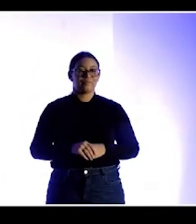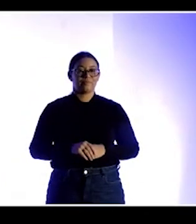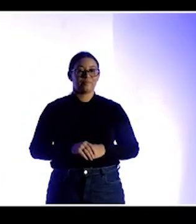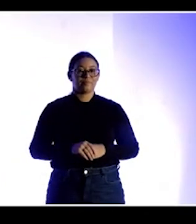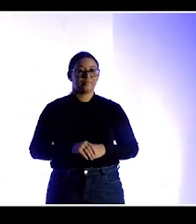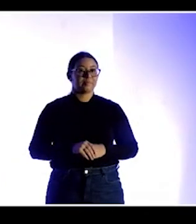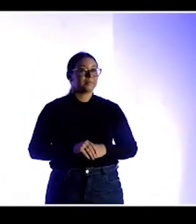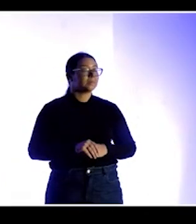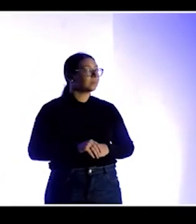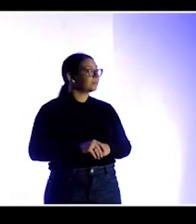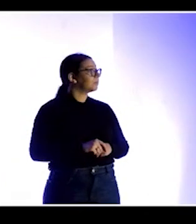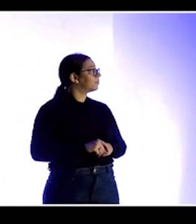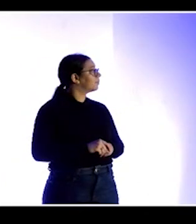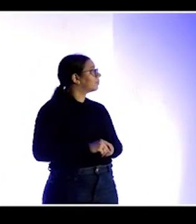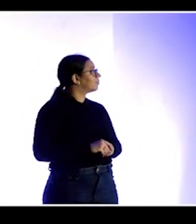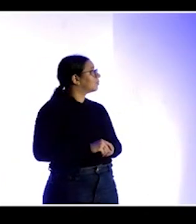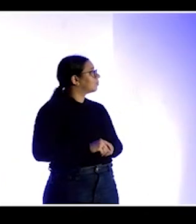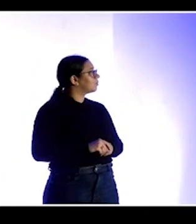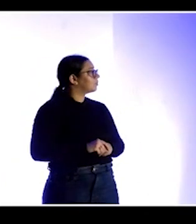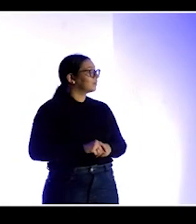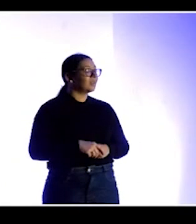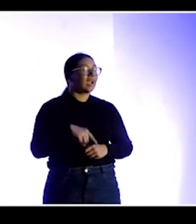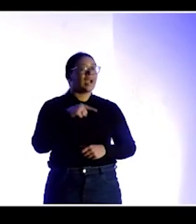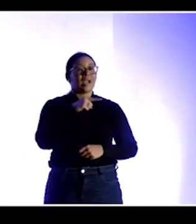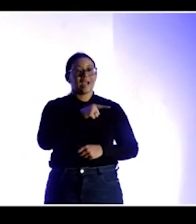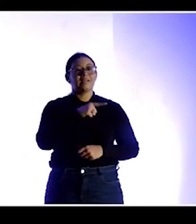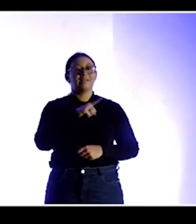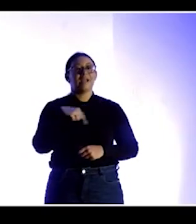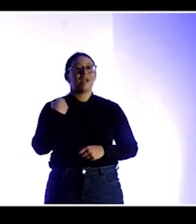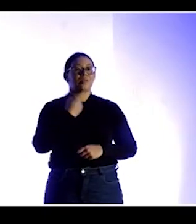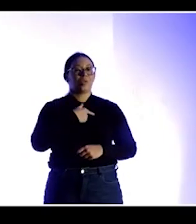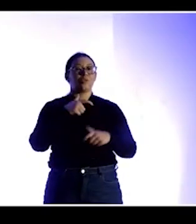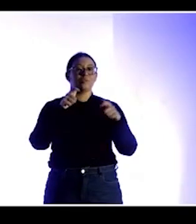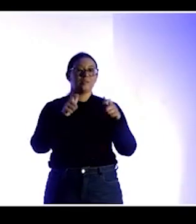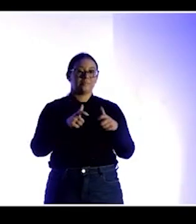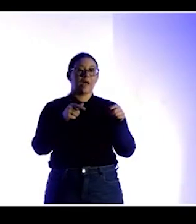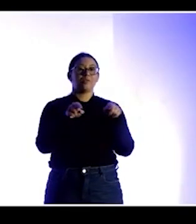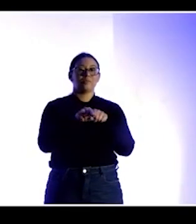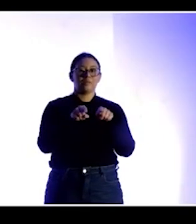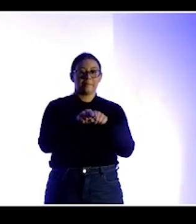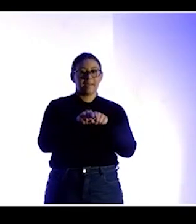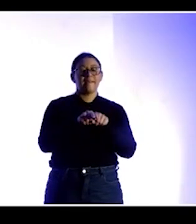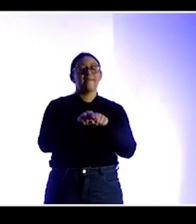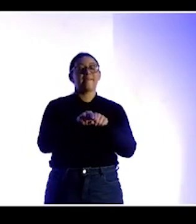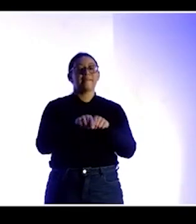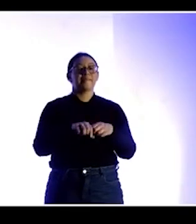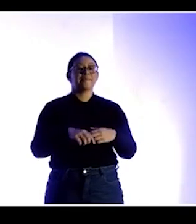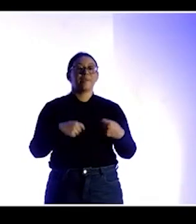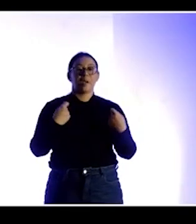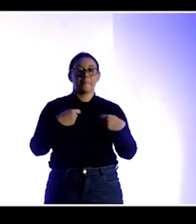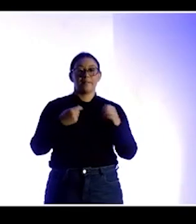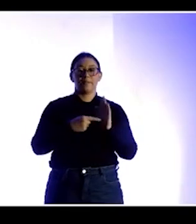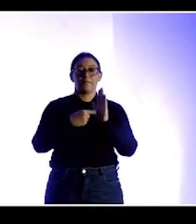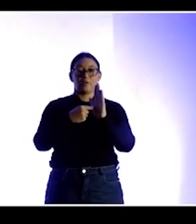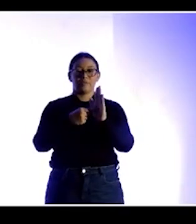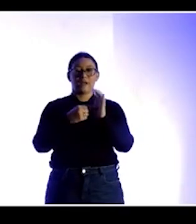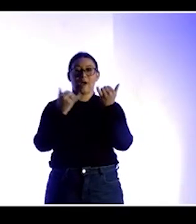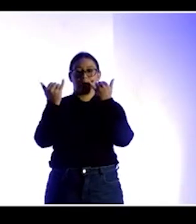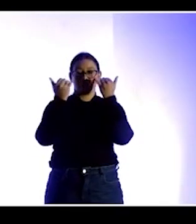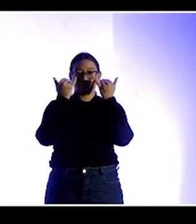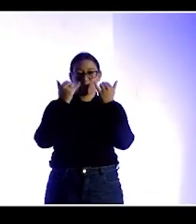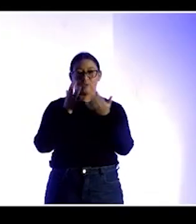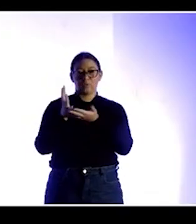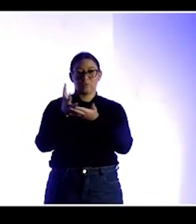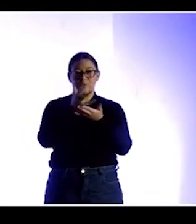Aqui mais uma imagem do nosso laboratório. Nesse assunto de hidrogênio, eu preciso trazer um número aqui para vocês, porque a nossa palestra anterior